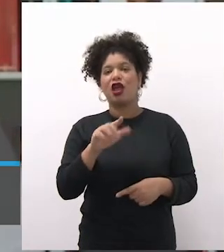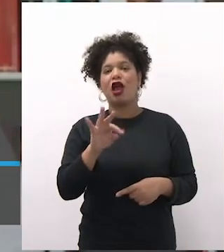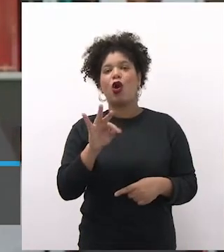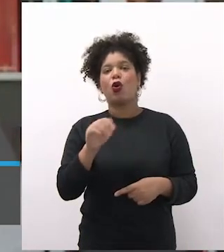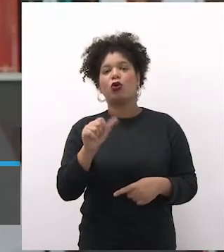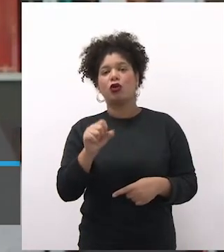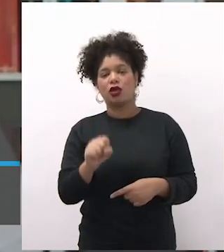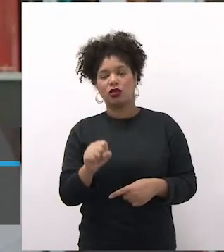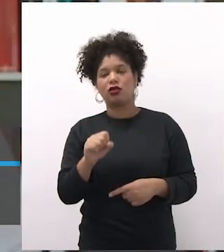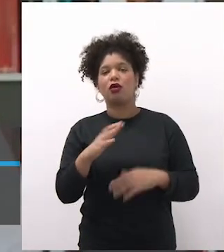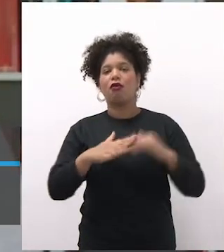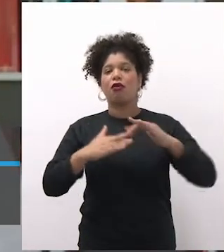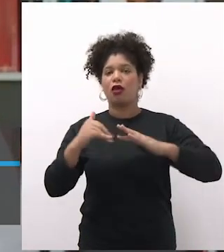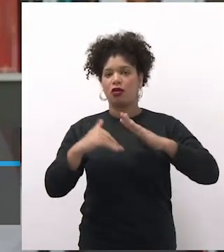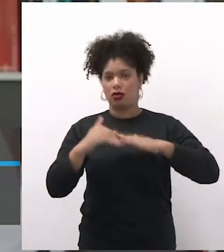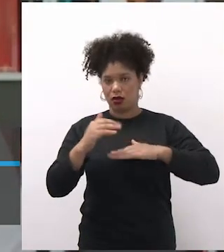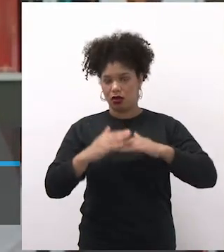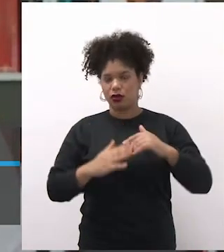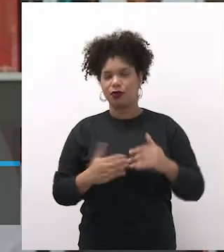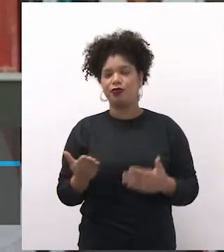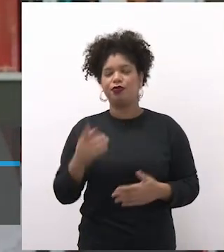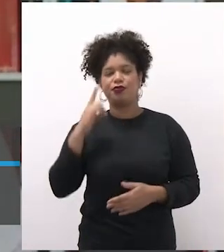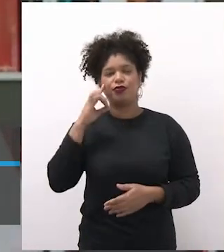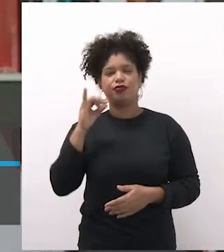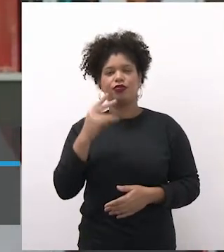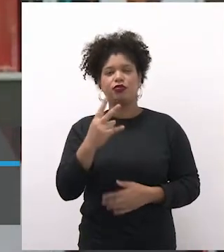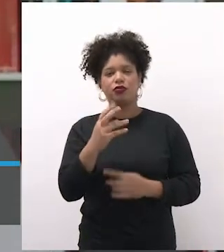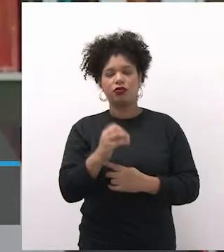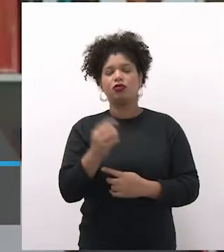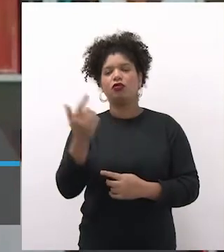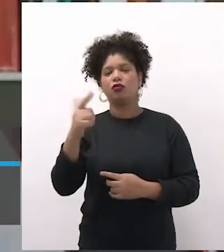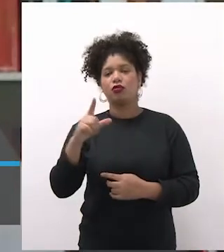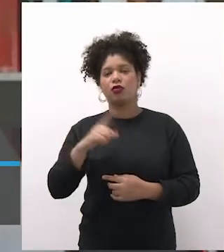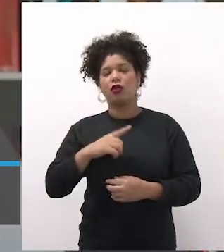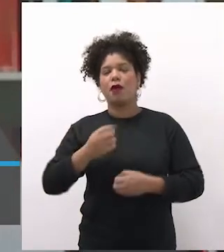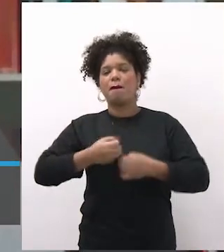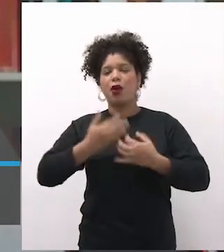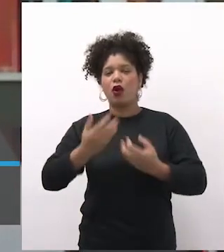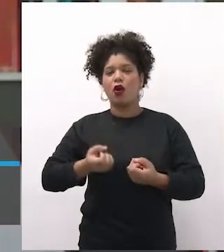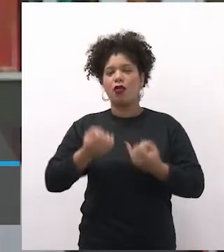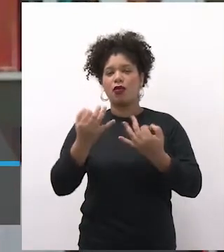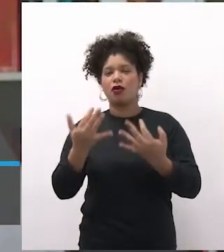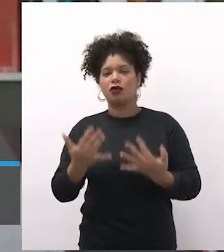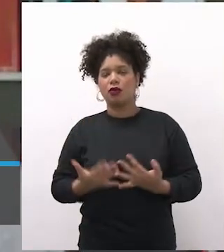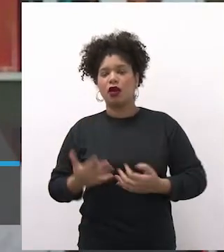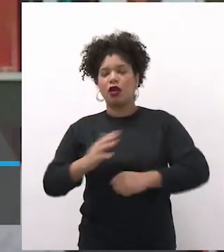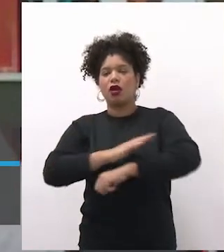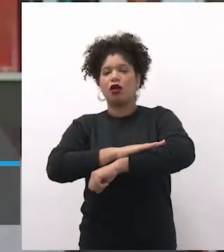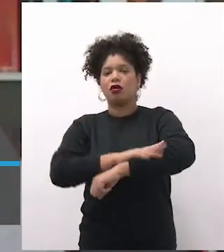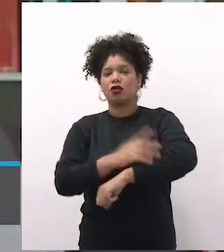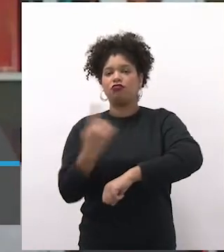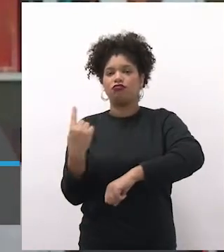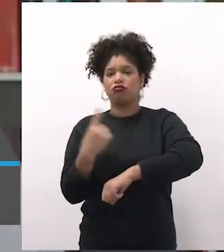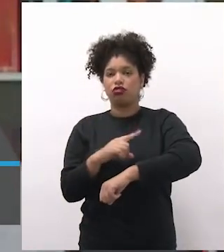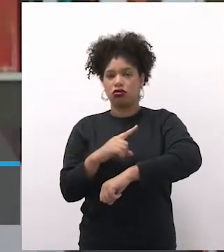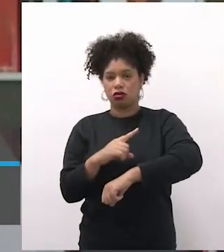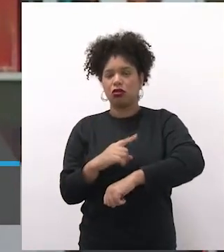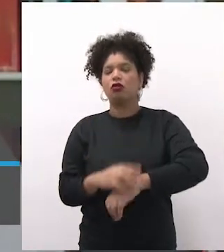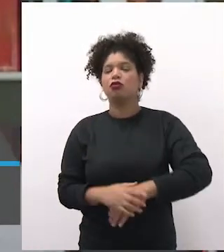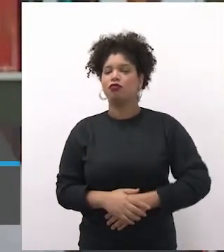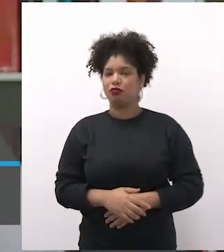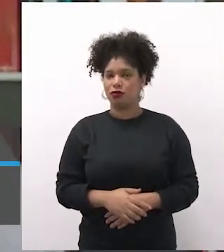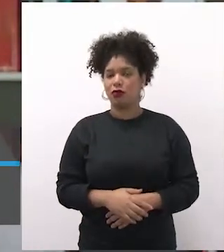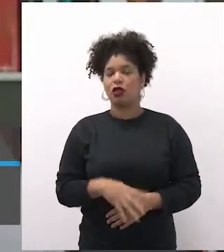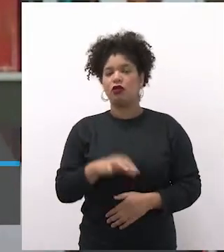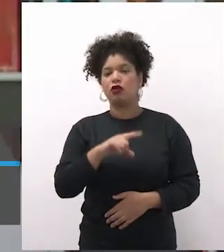Agora, no dia 20, ele vai organizar o segundo sarau antirracista, desse mesmo molde. É super interessante. E quem tiver